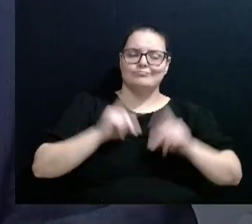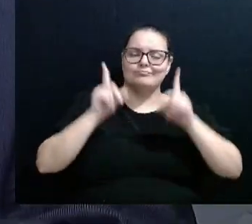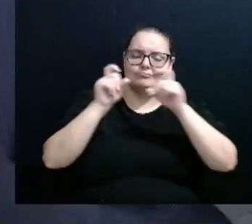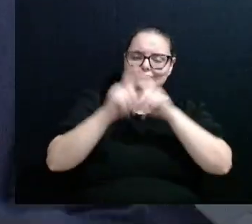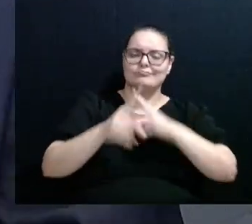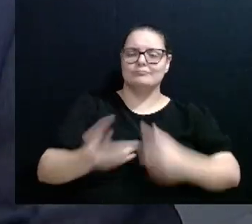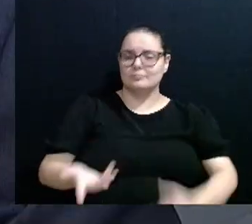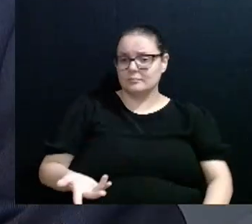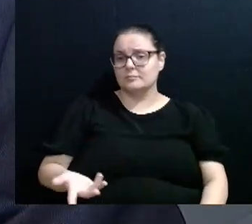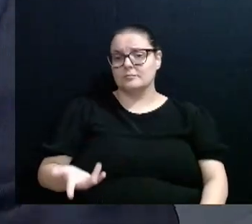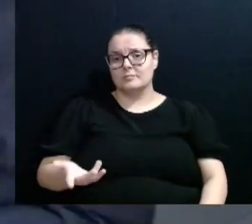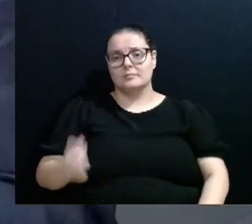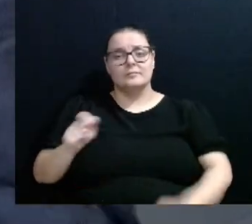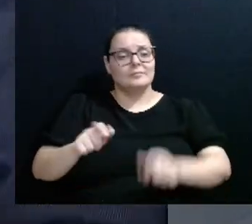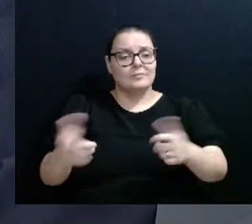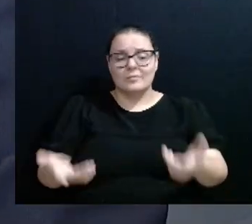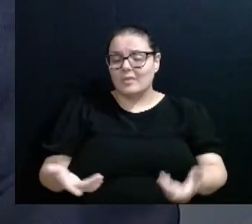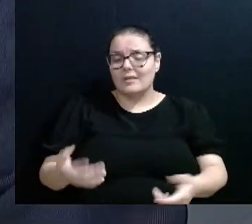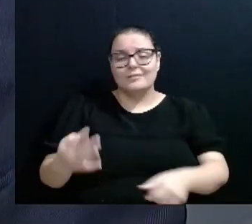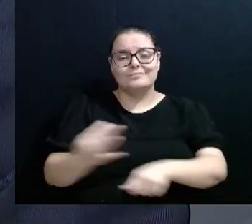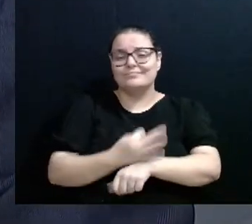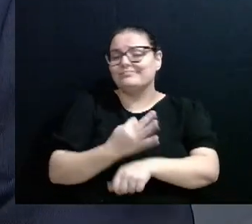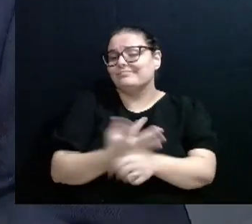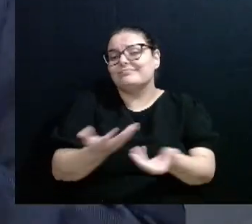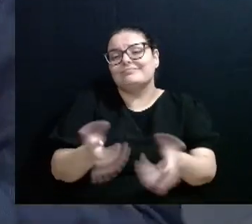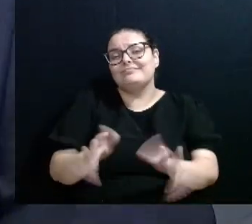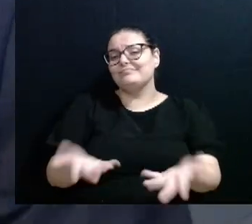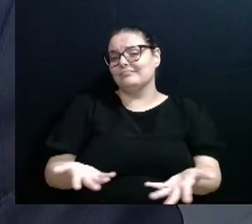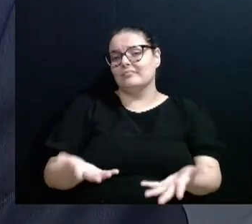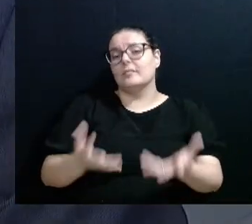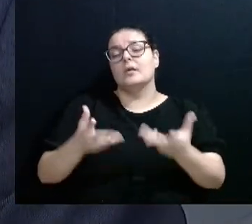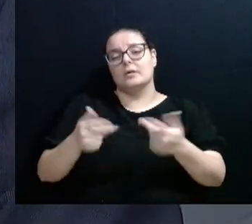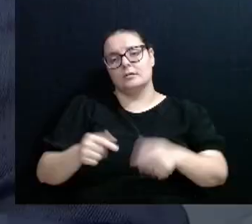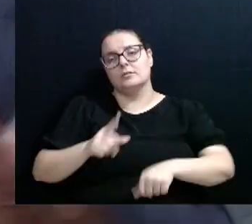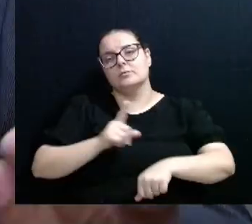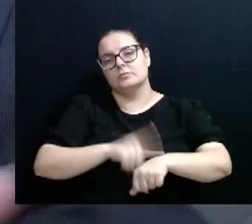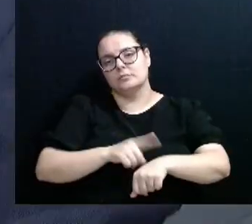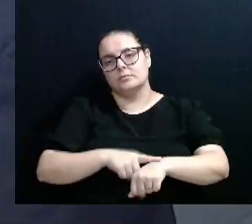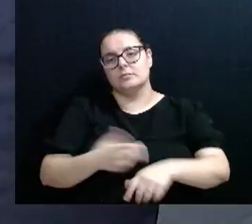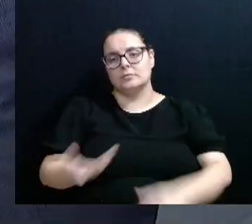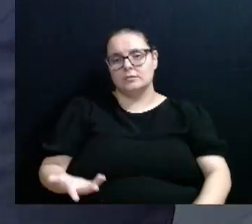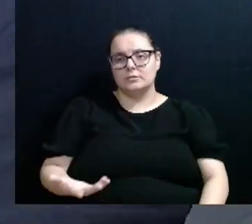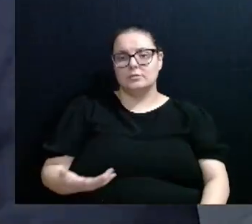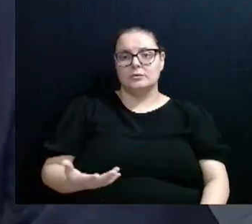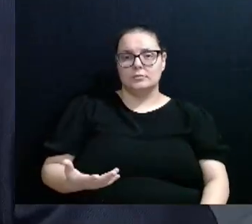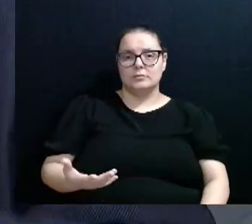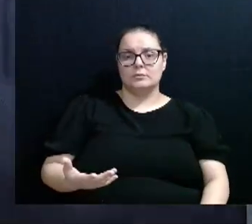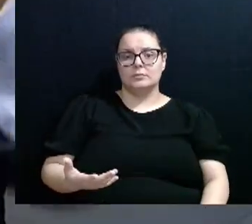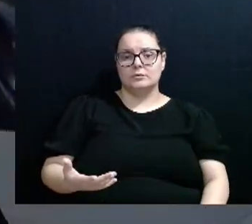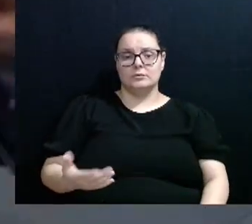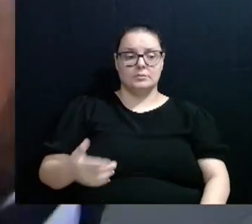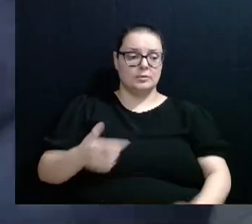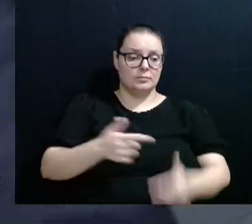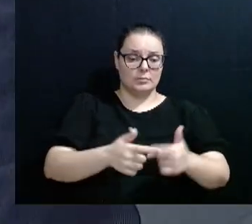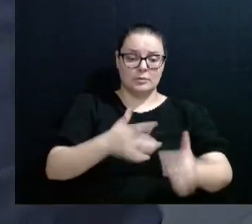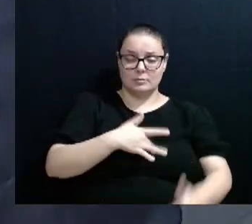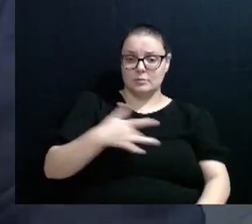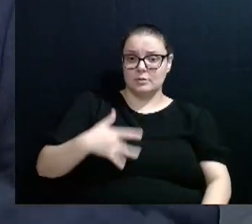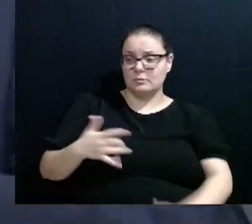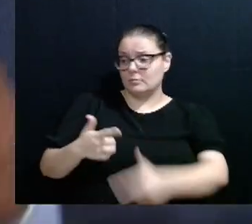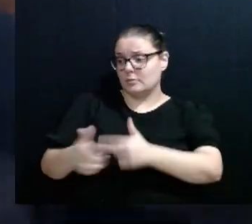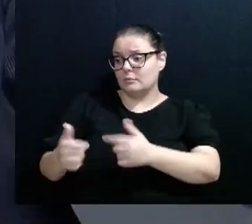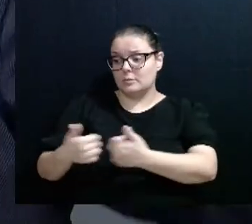as pessoas não querem, né? Todo mundo tem, você tem um problema de saúde, você tem um problema no transporte, como é que você